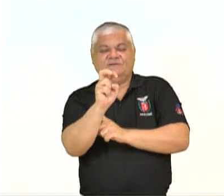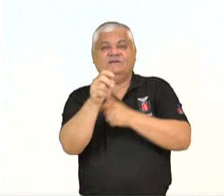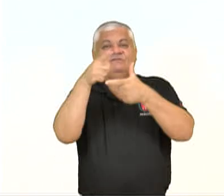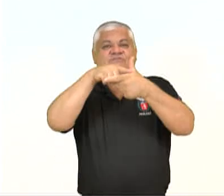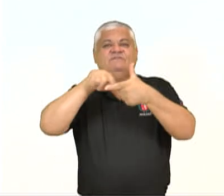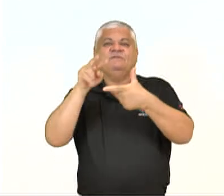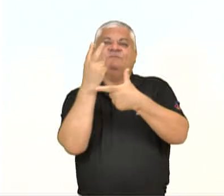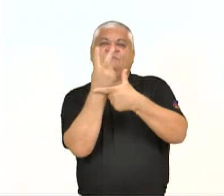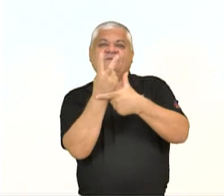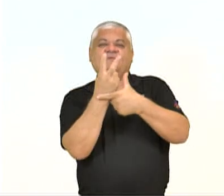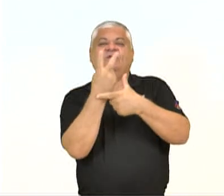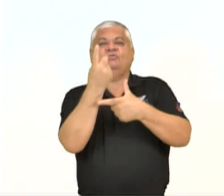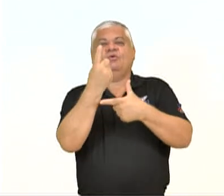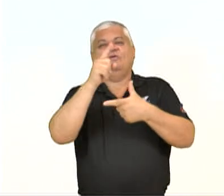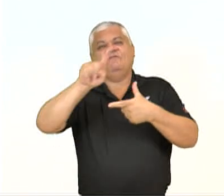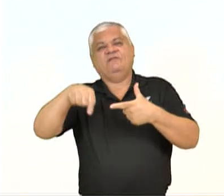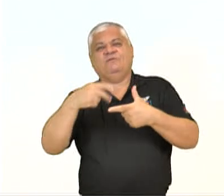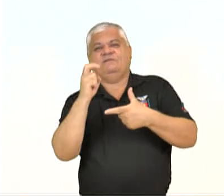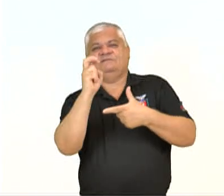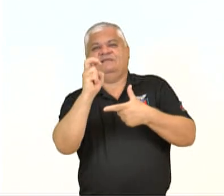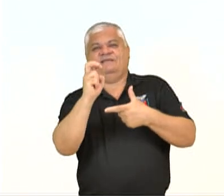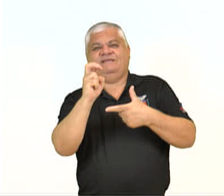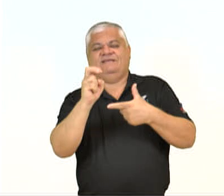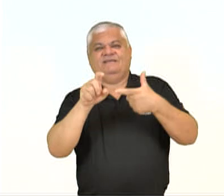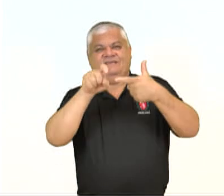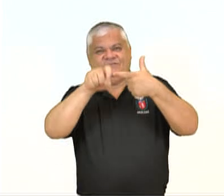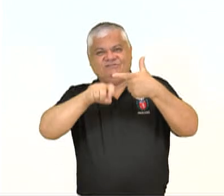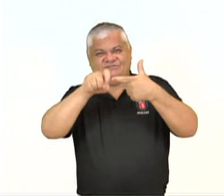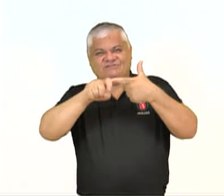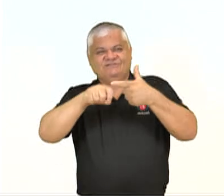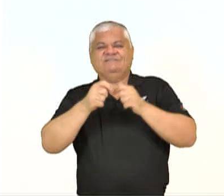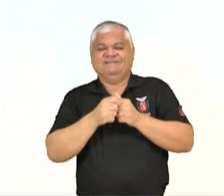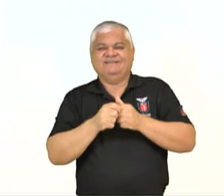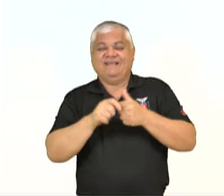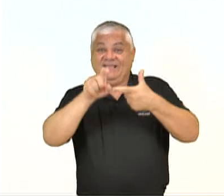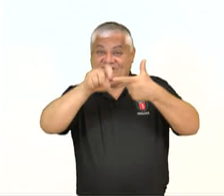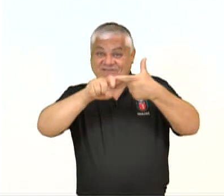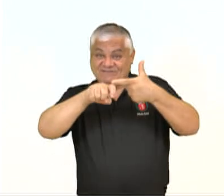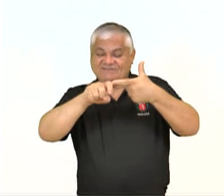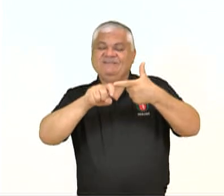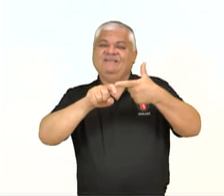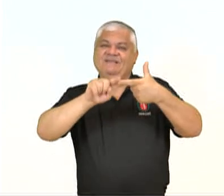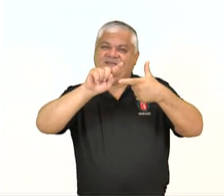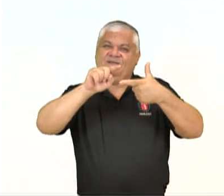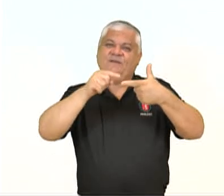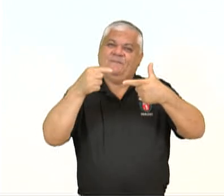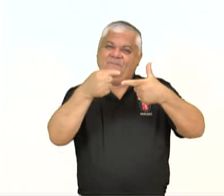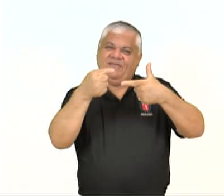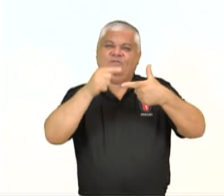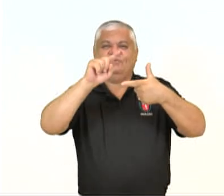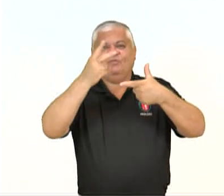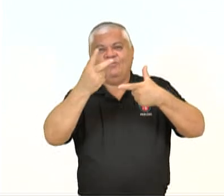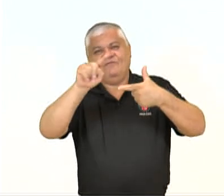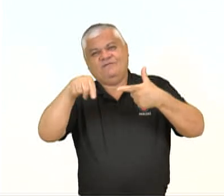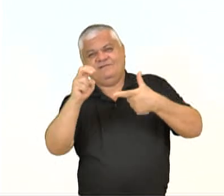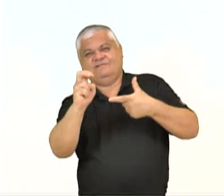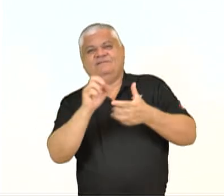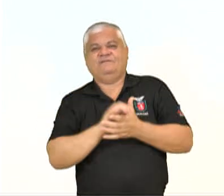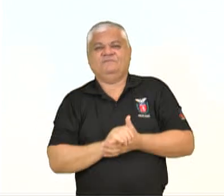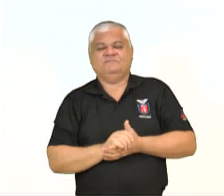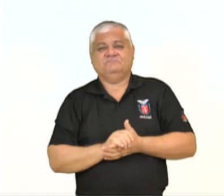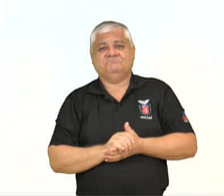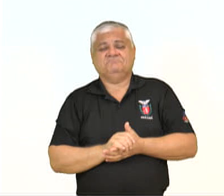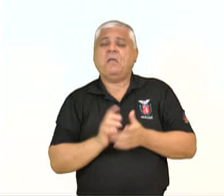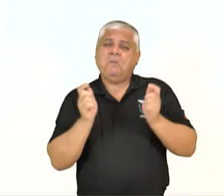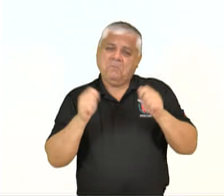Divididos por 2, teremos exatamente que o x do vértice dessa parábola é menos 2,5. Se você quiser